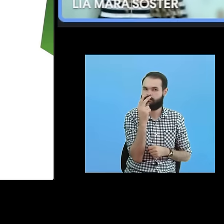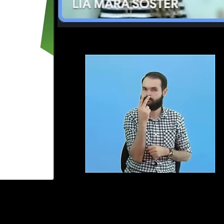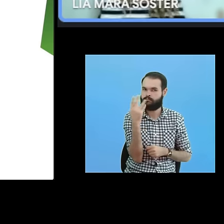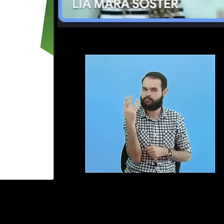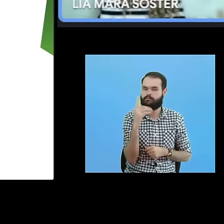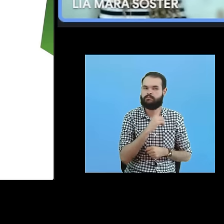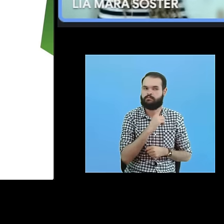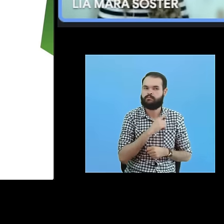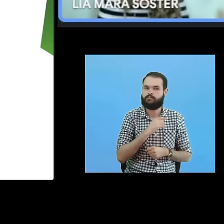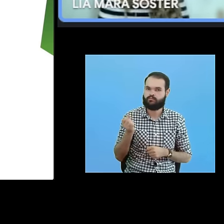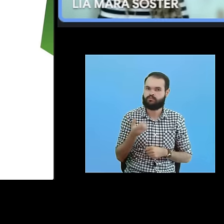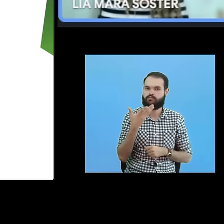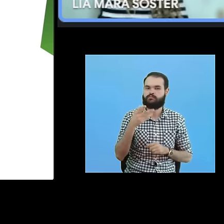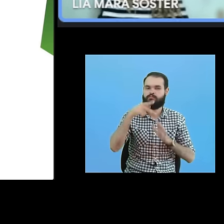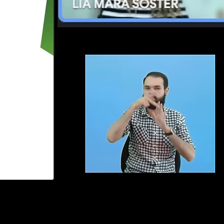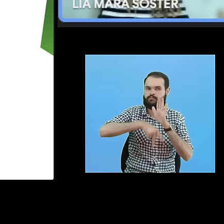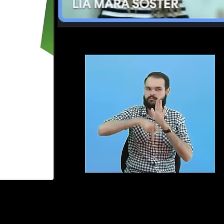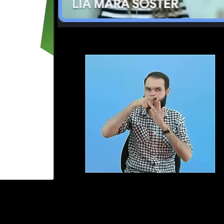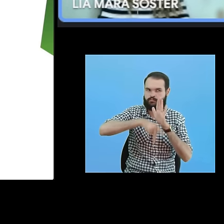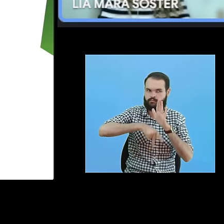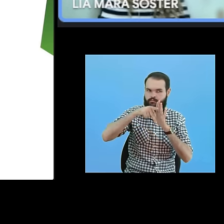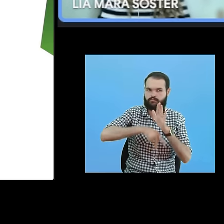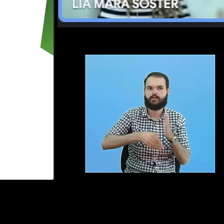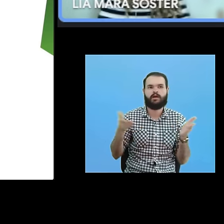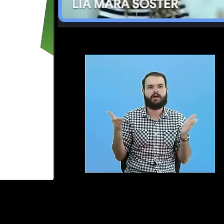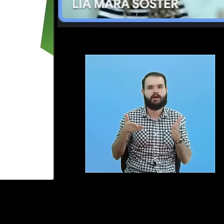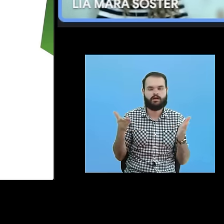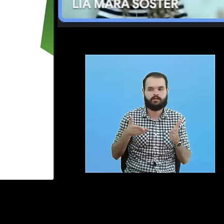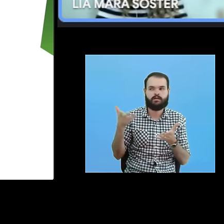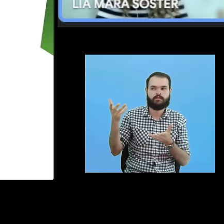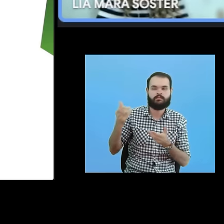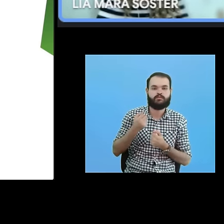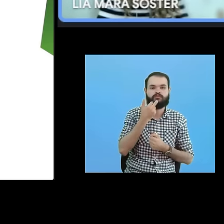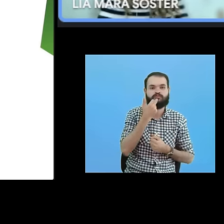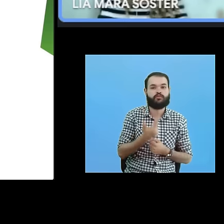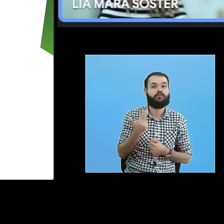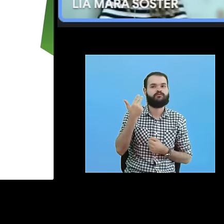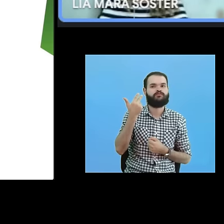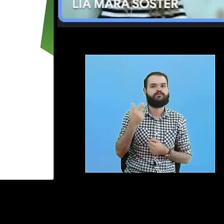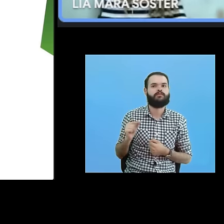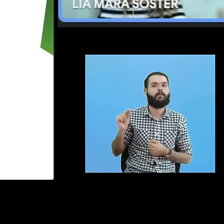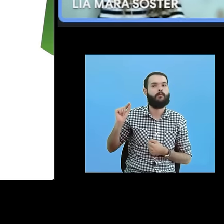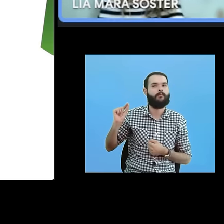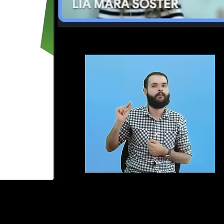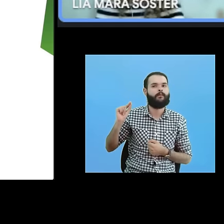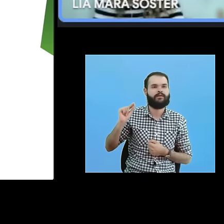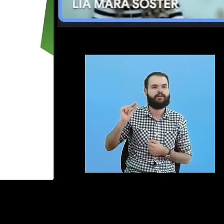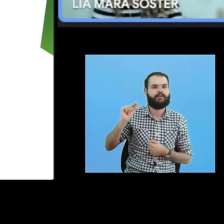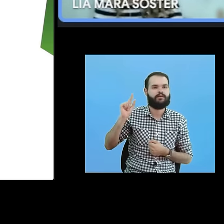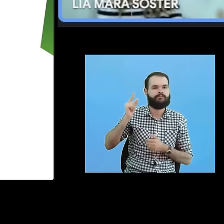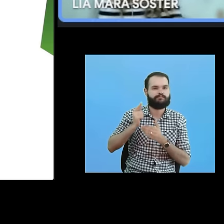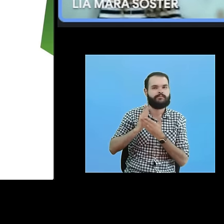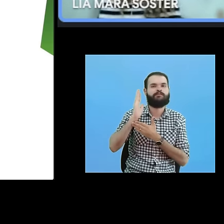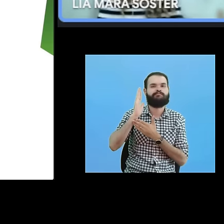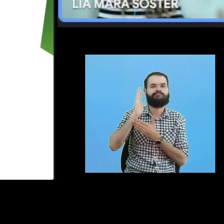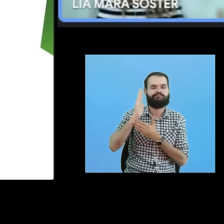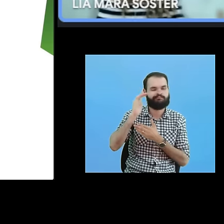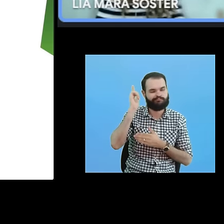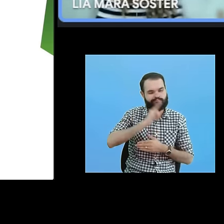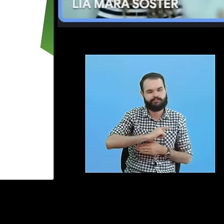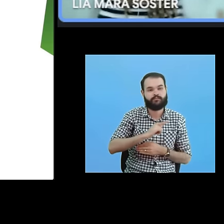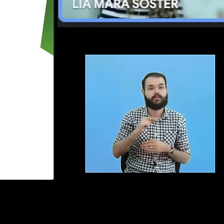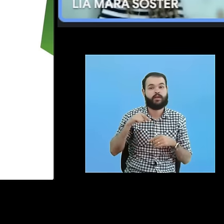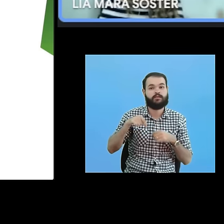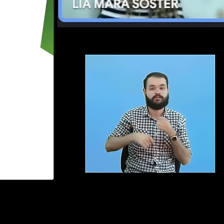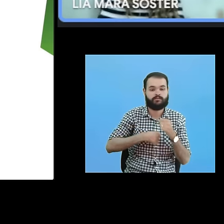com novos projetos, né, e agora recebemos a notícia recentemente de que tivemos a aprovação. E esse